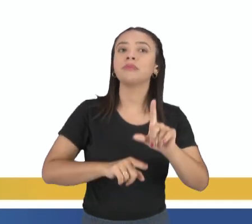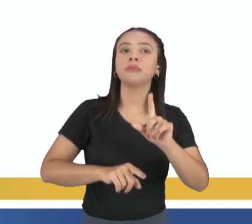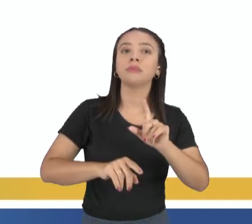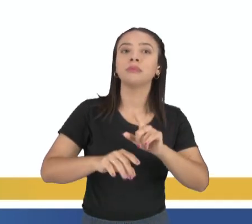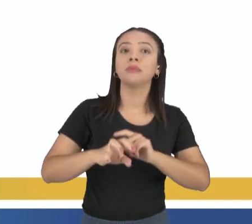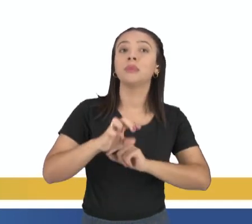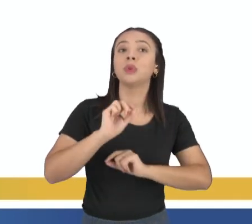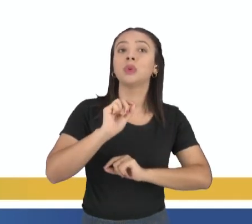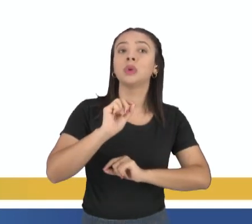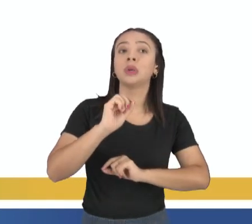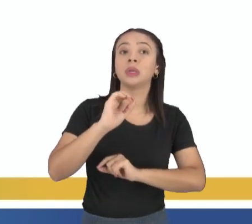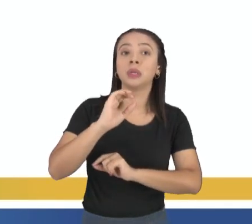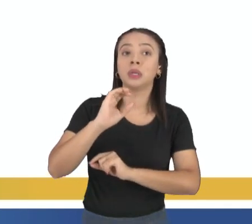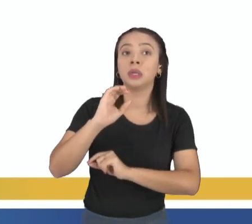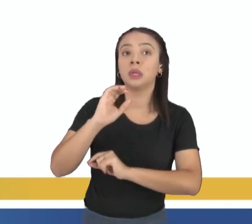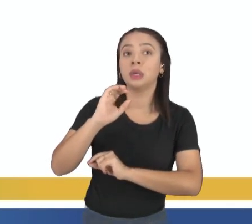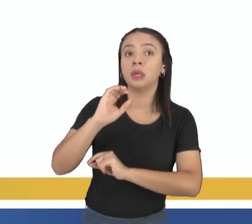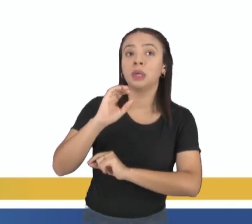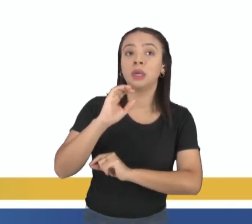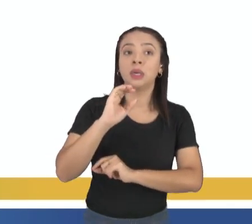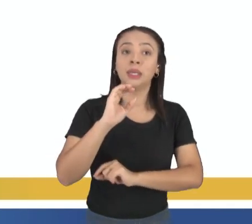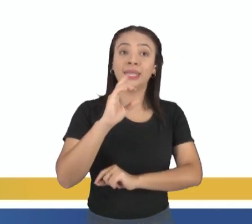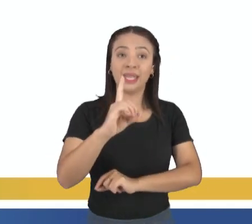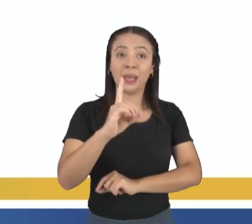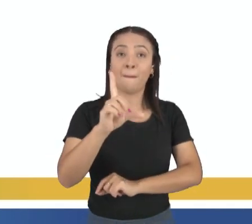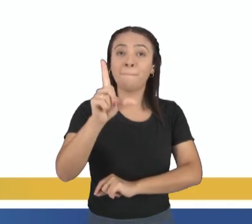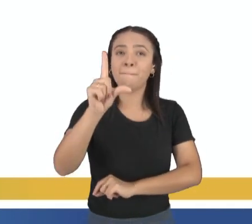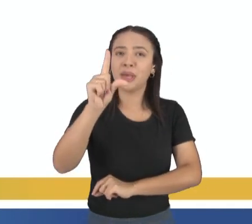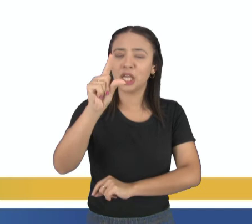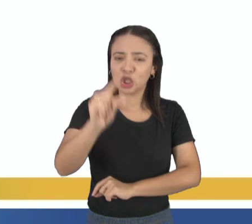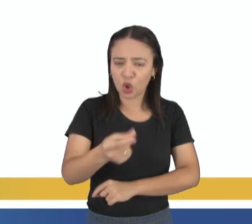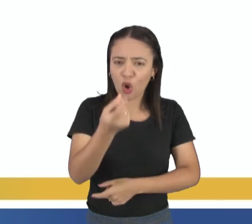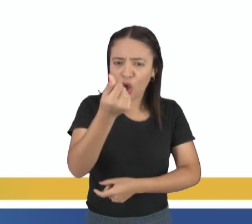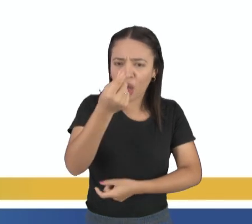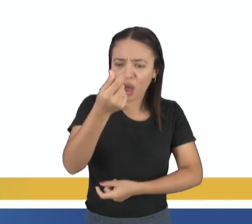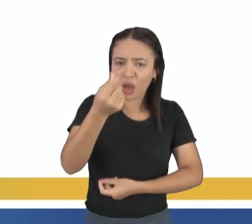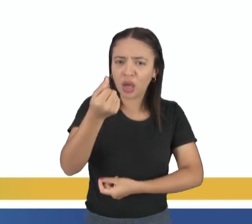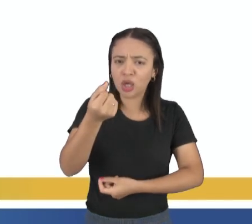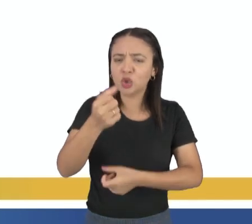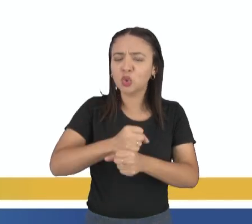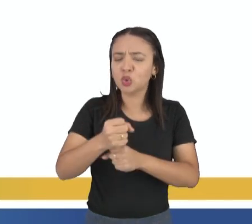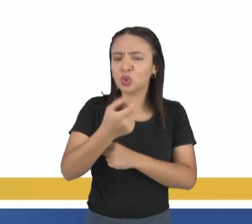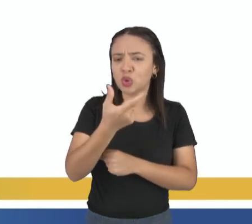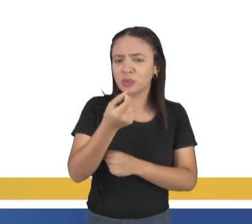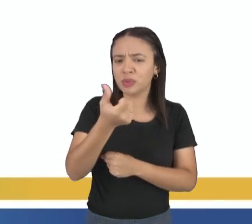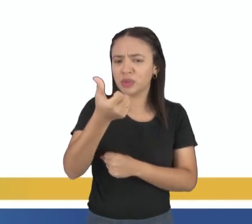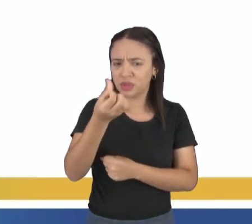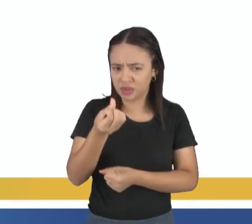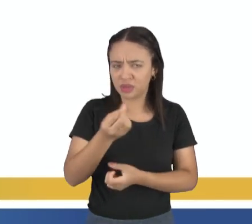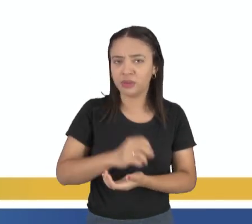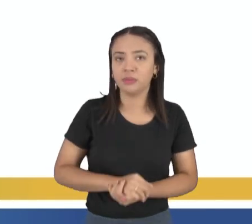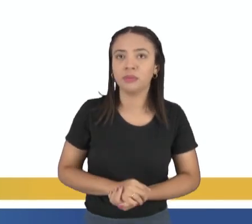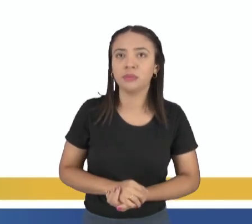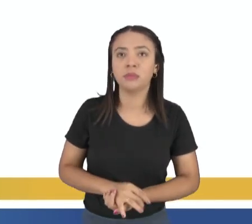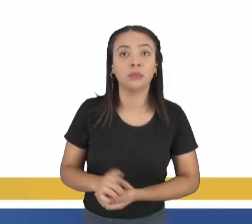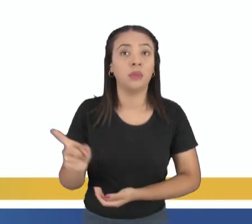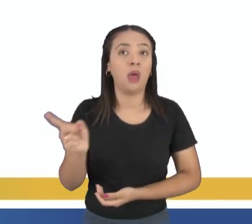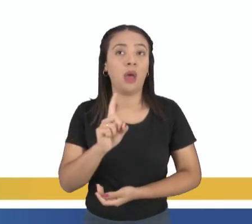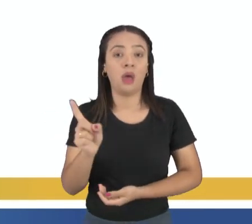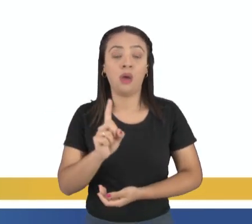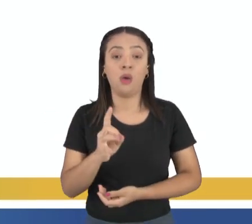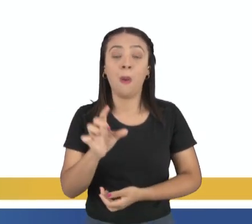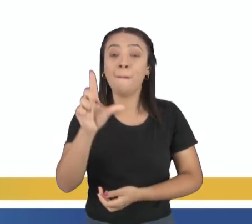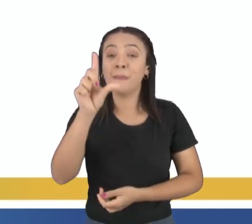D. O menor faturamento ocorreu em 2016. Não, gente. Em que ponto aqui nós temos o menor valor?